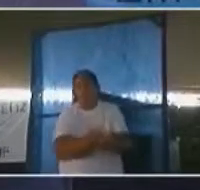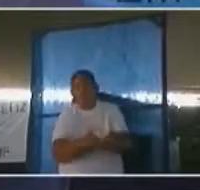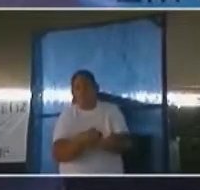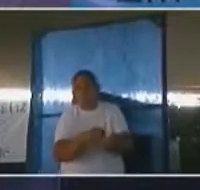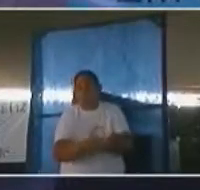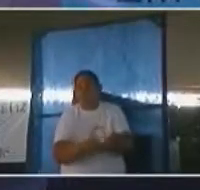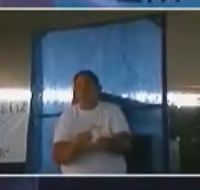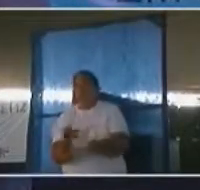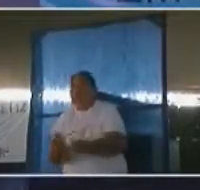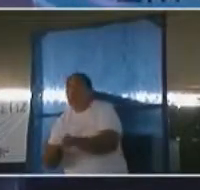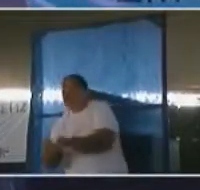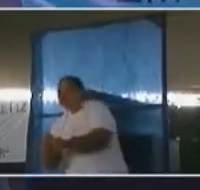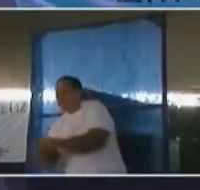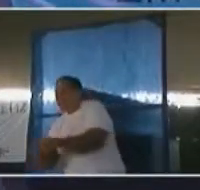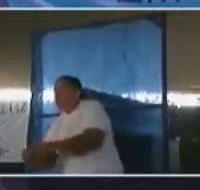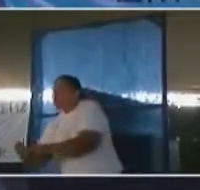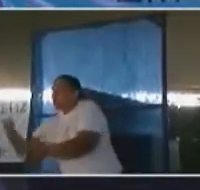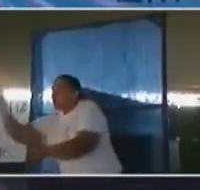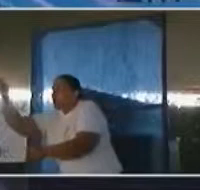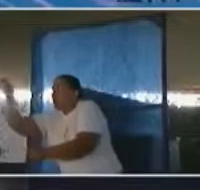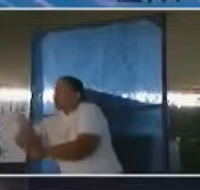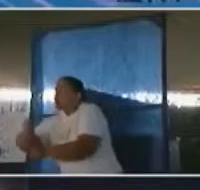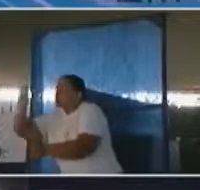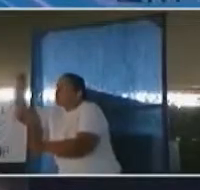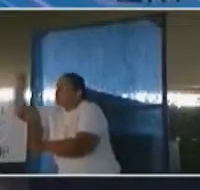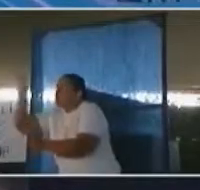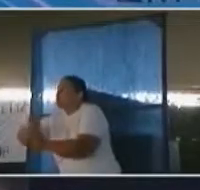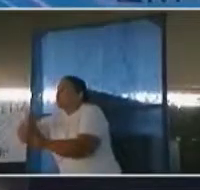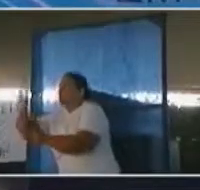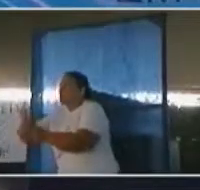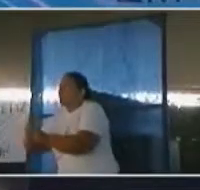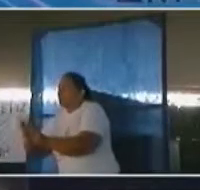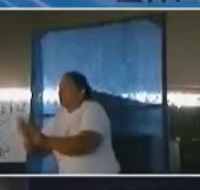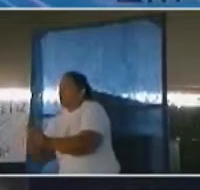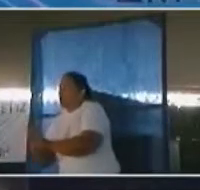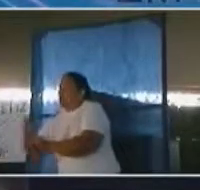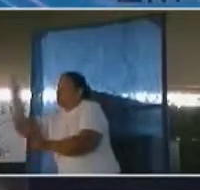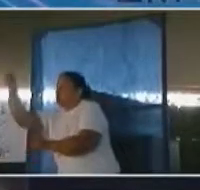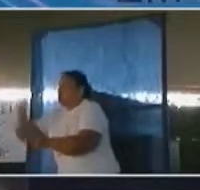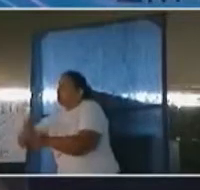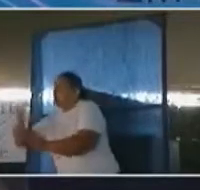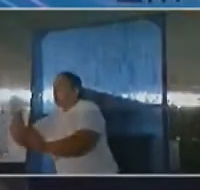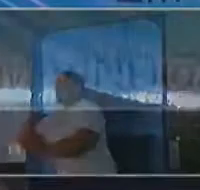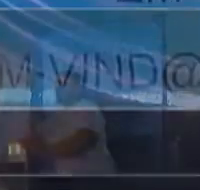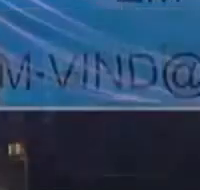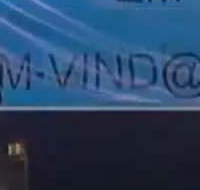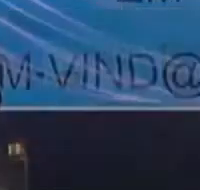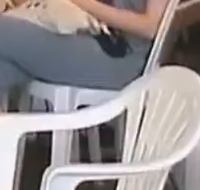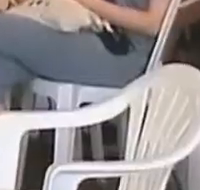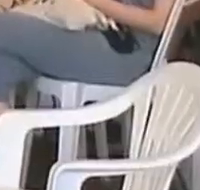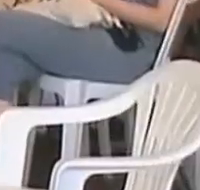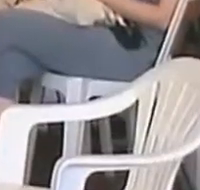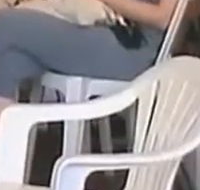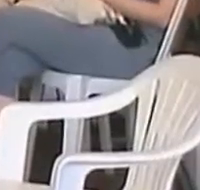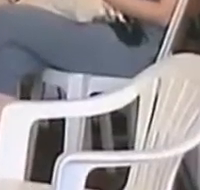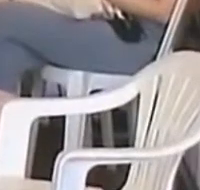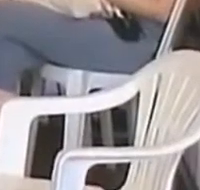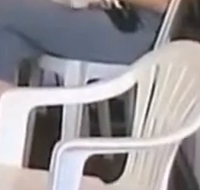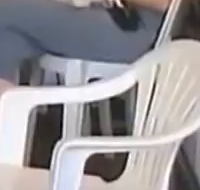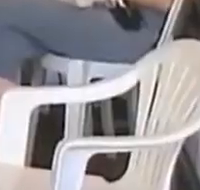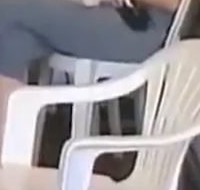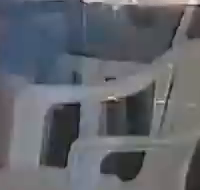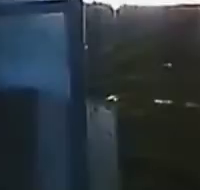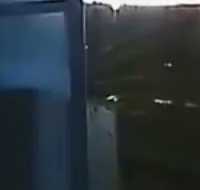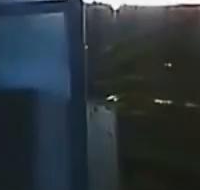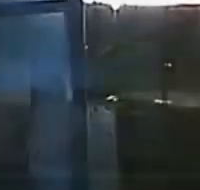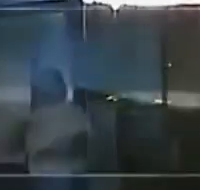Saber controlar a linha é chave para um bom voo. A linha tem que ser de qualidade. E mais uma